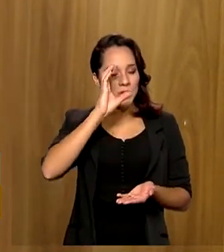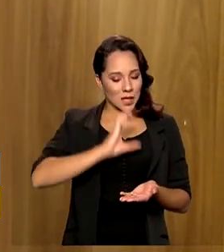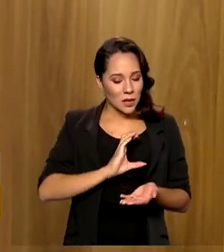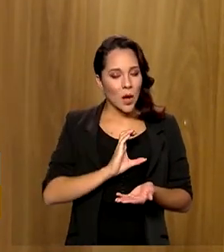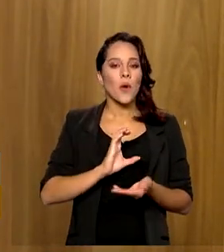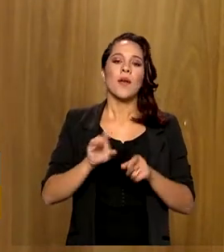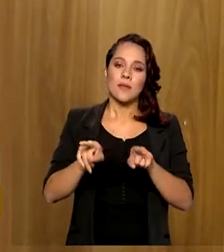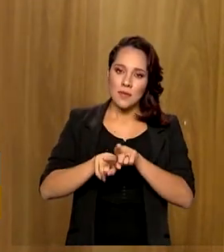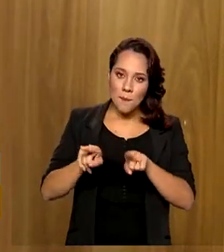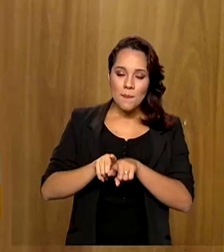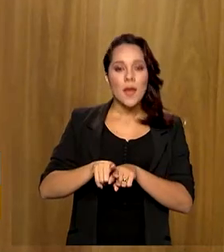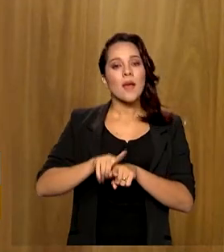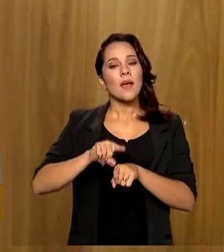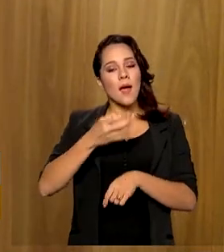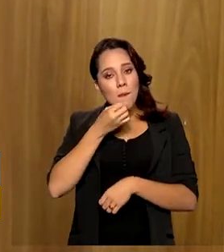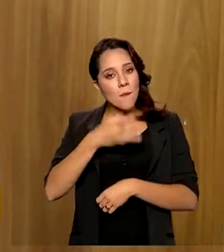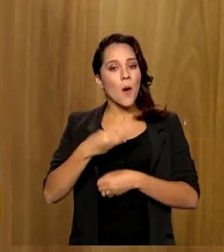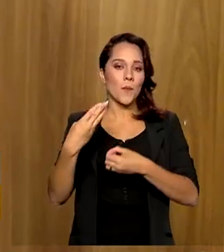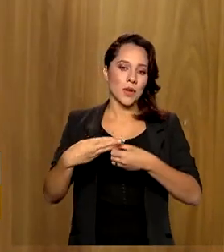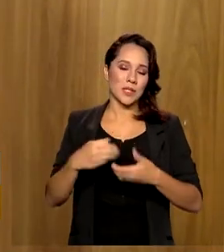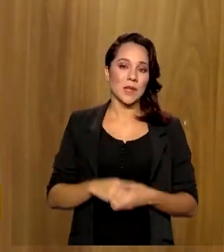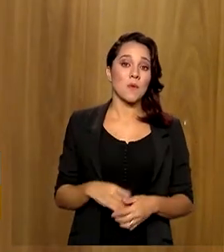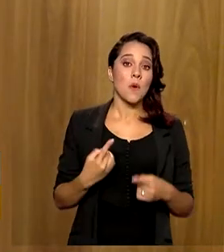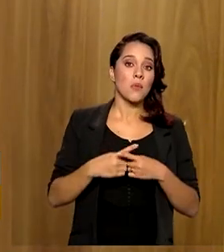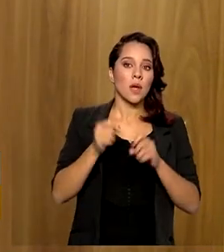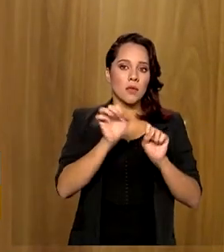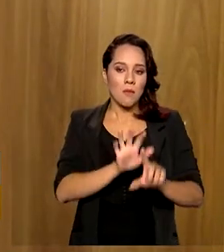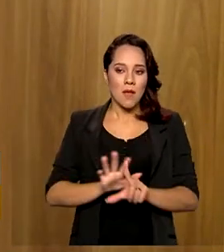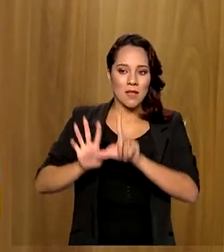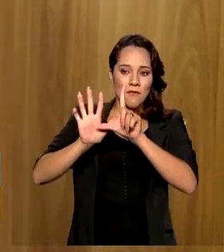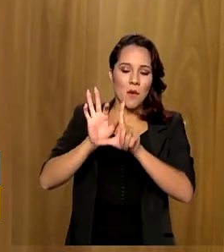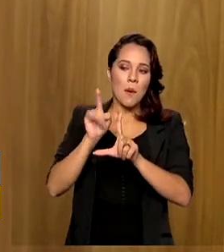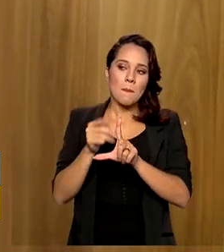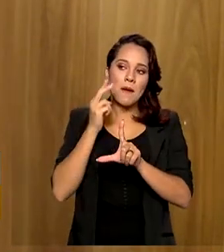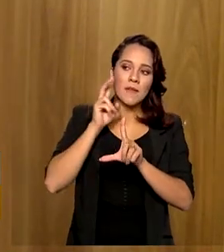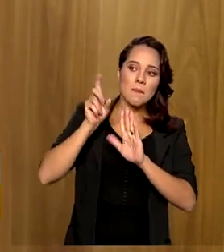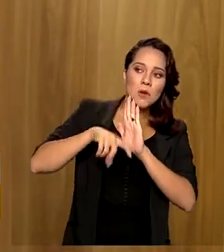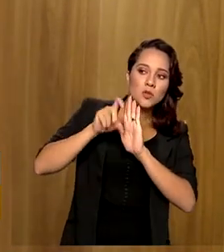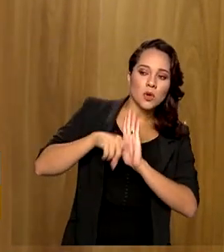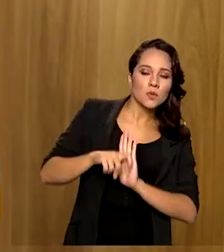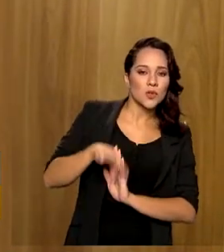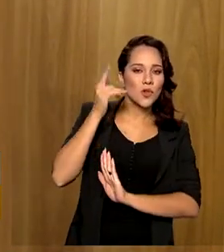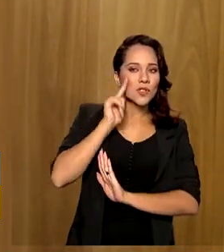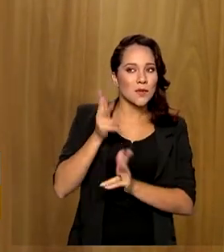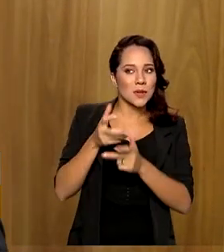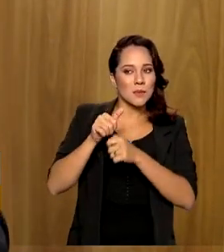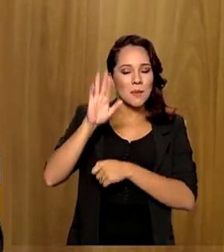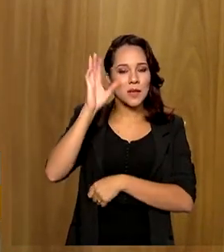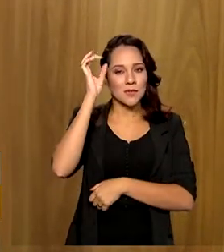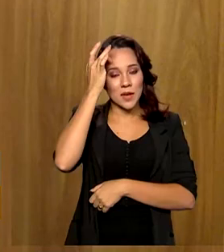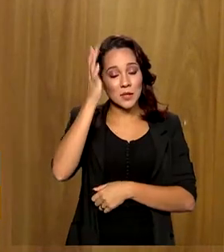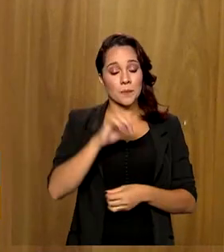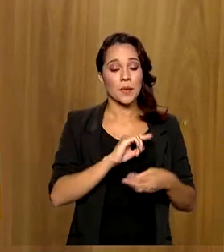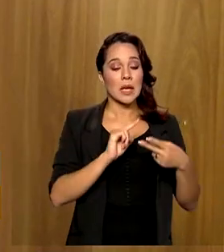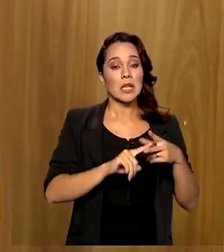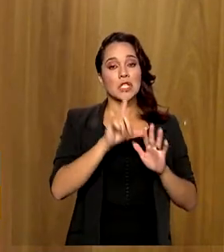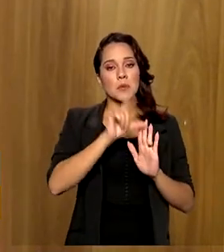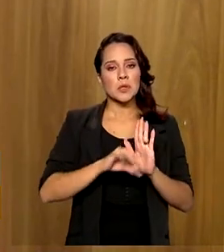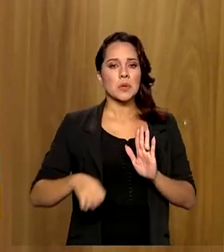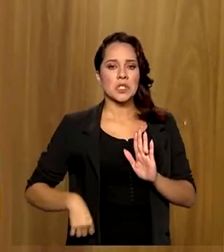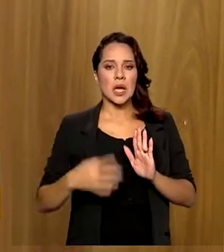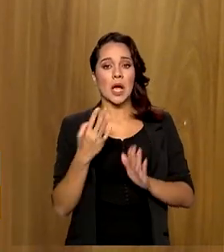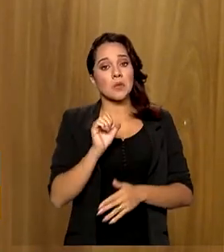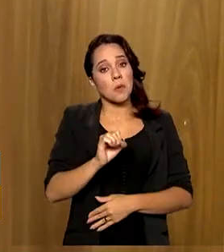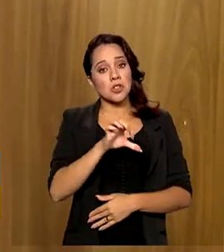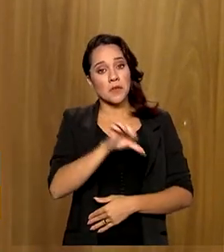vantagem monetária, inclusive, para o município. Primeiro que ele tem uma plataforma ali para gerir os próprios tributos que são cobrados. E segundo que ele tem uma redução de custo que pode